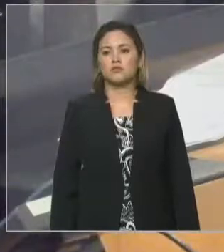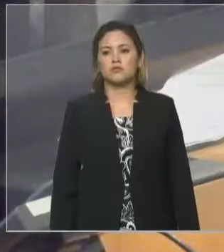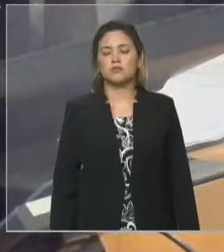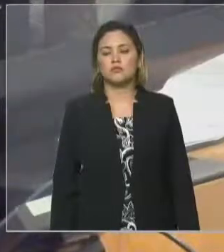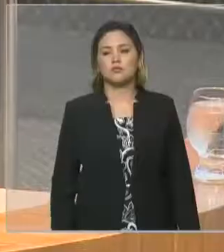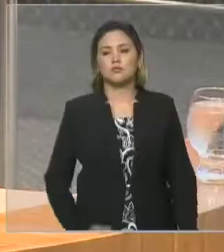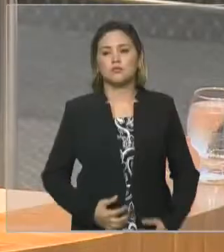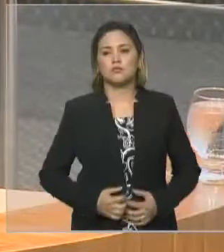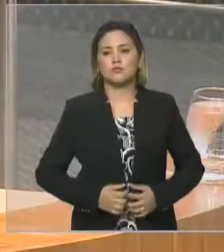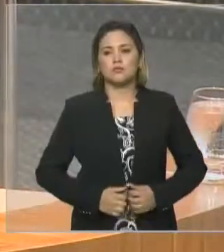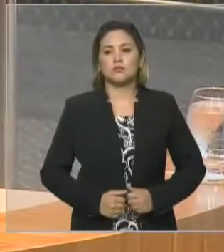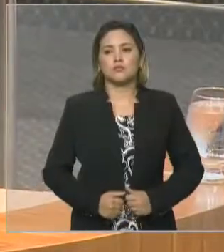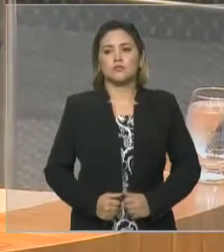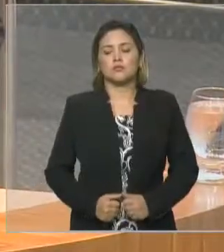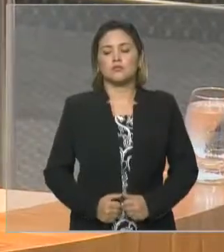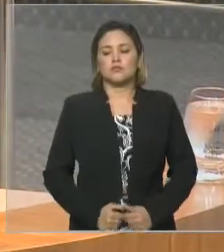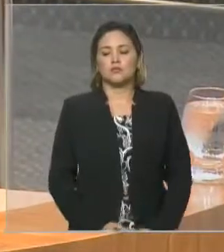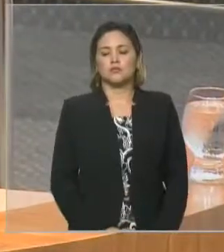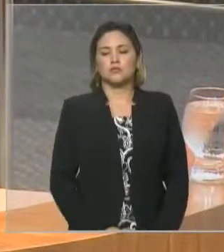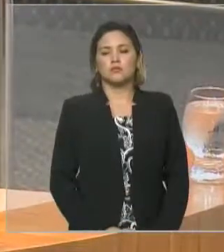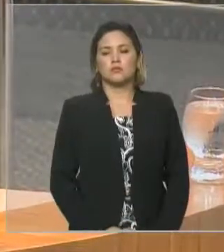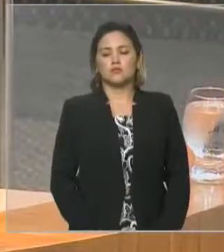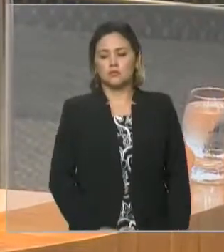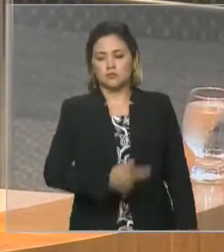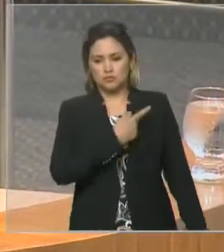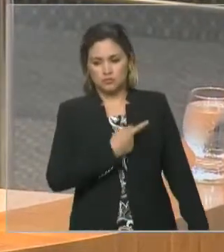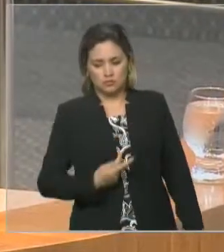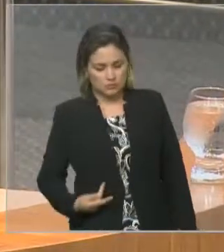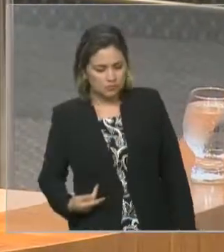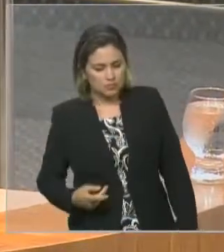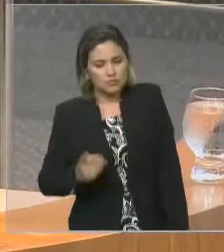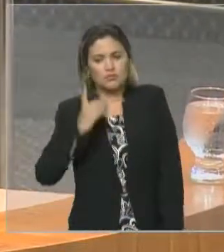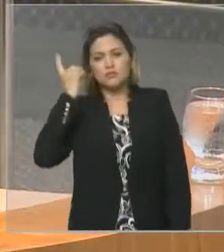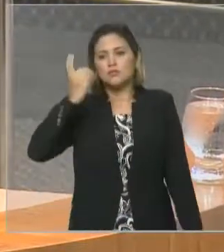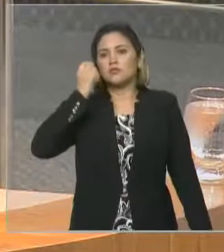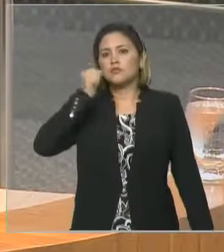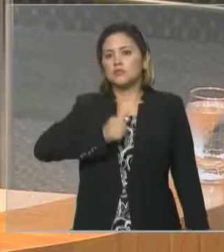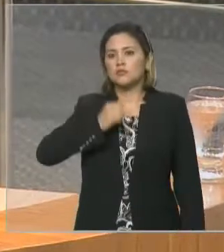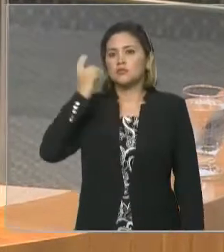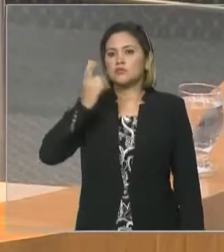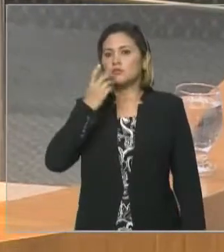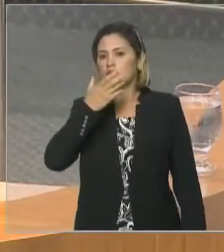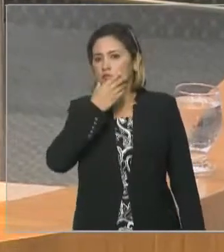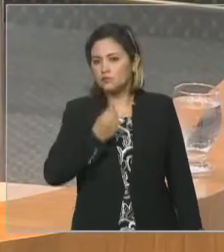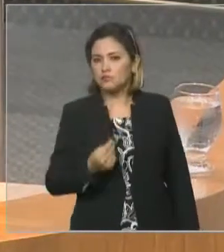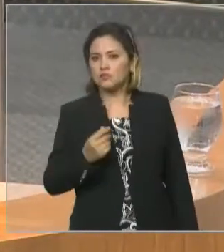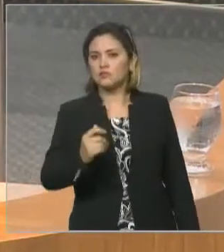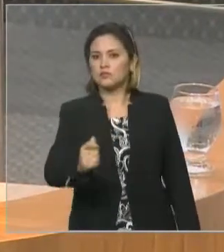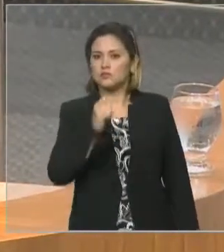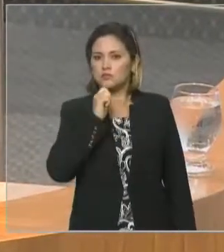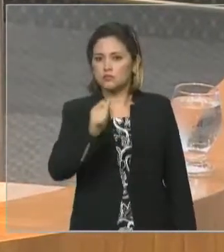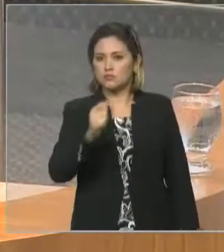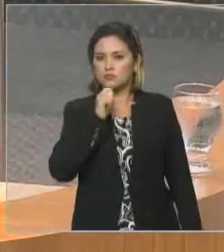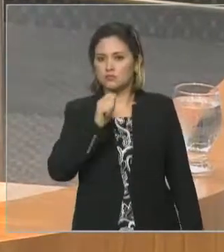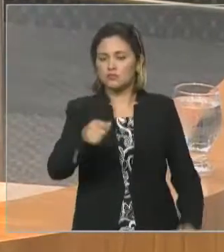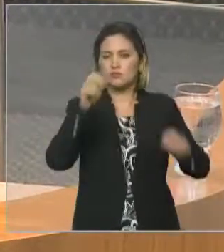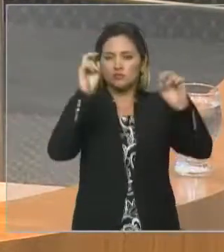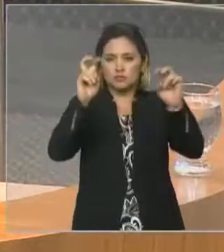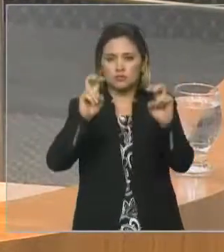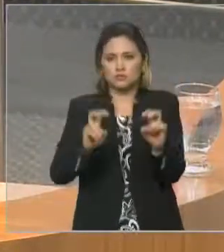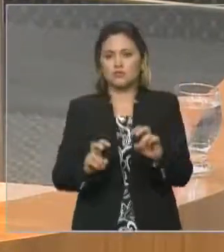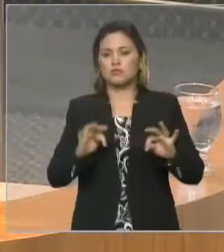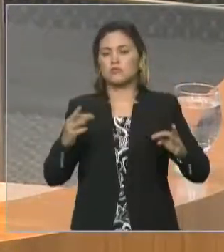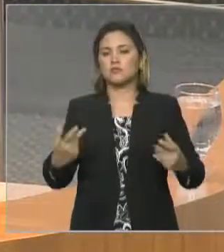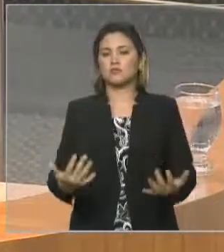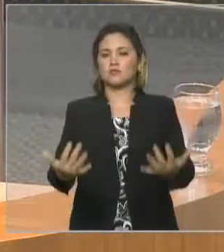Senhor presidente, nobres colegas deputados, deputadas, imprensa, pessoal da galeria, todos que nos acompanham aqui